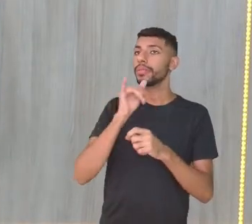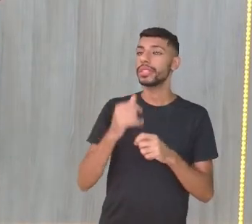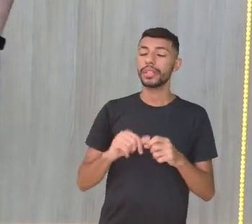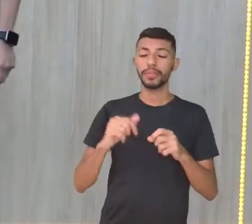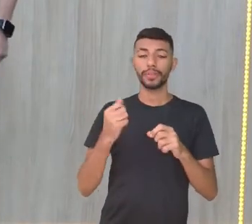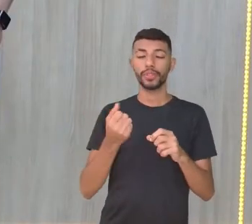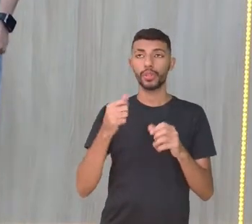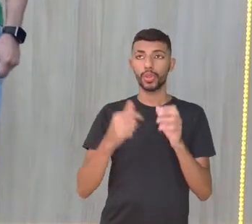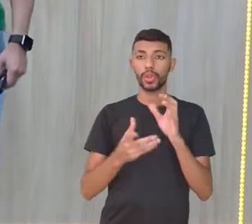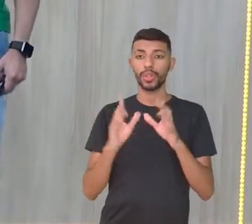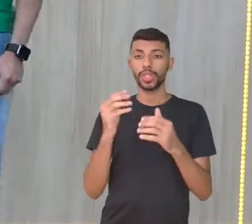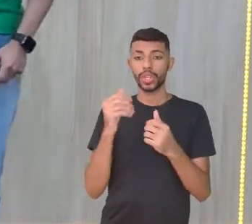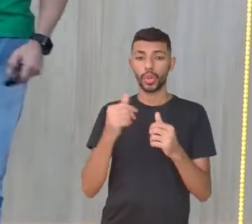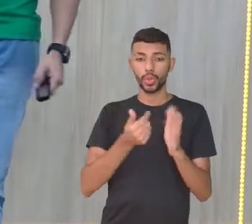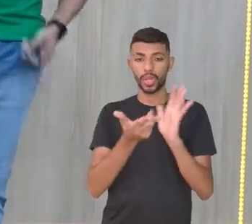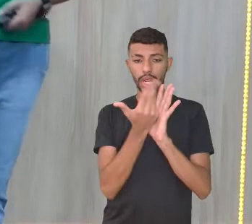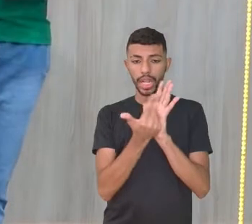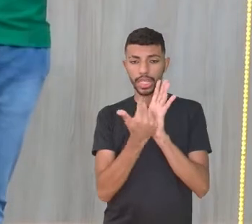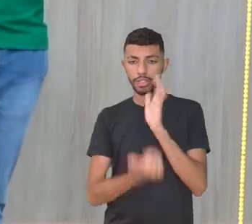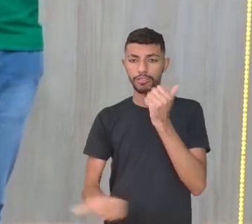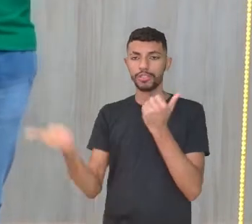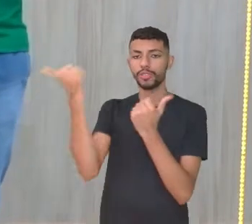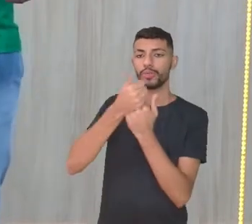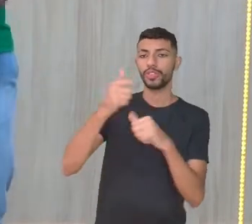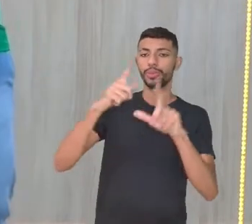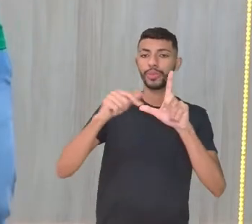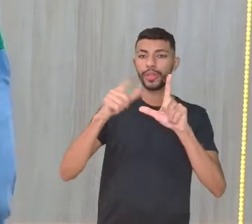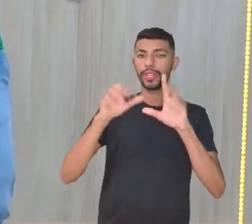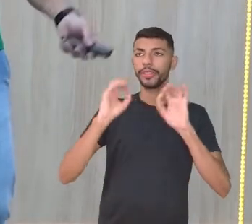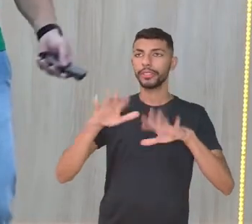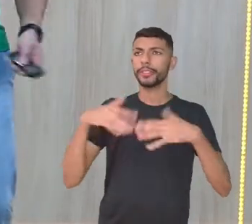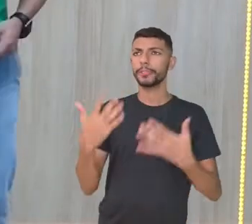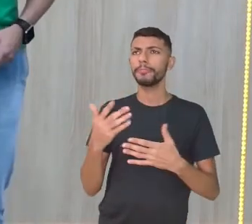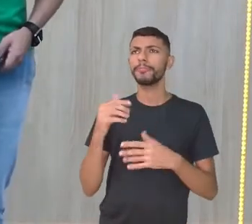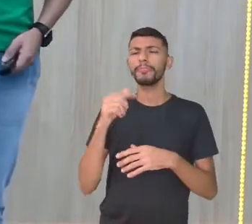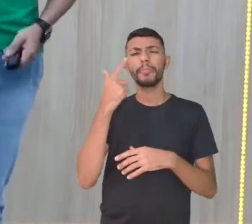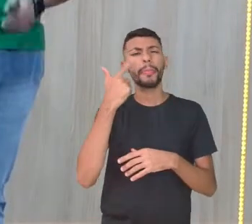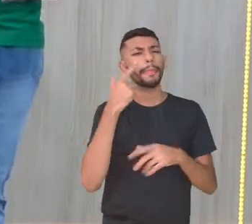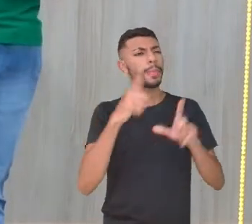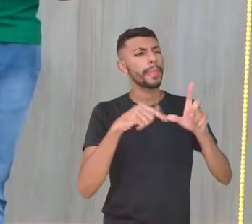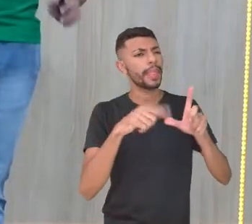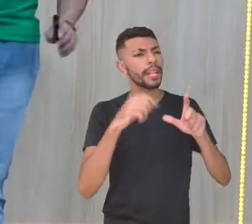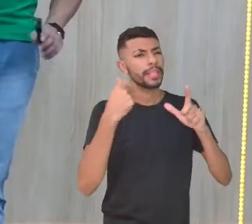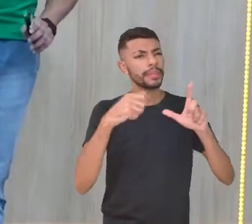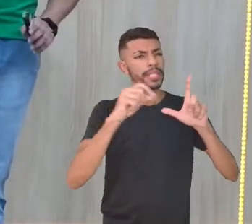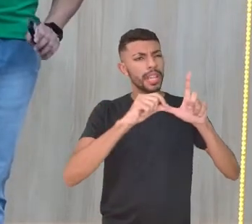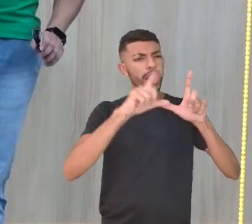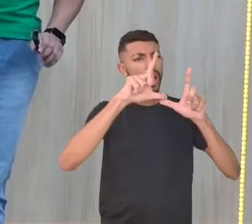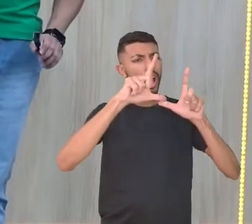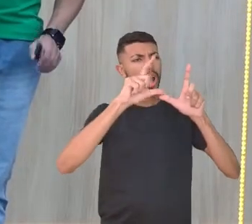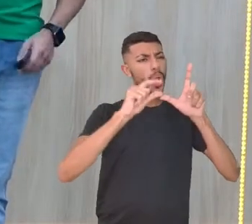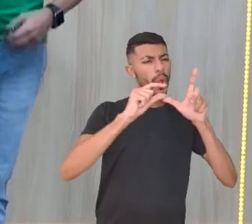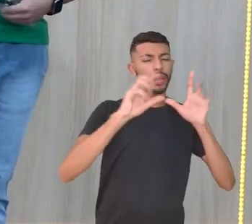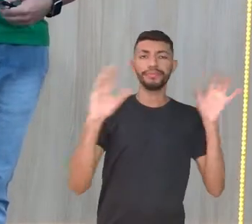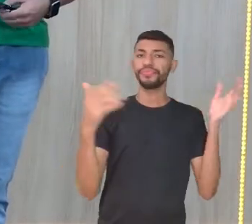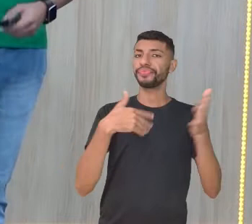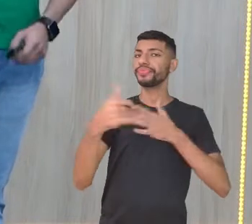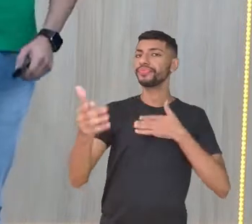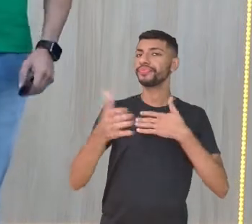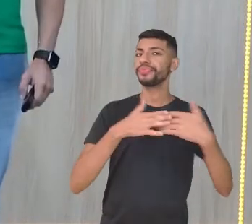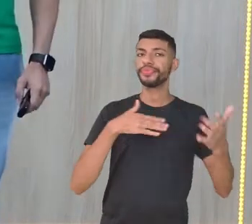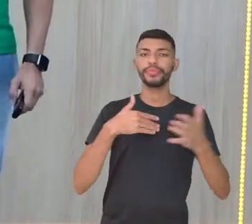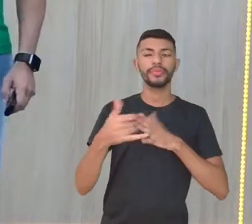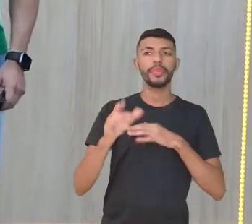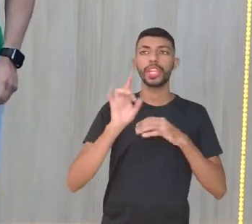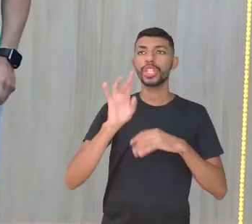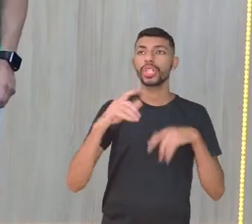símbolos eu coloco essas letras. Pedro, essas letras têm que ser maiúsculas ou minúsculas, tanto faz, certo? Só tem